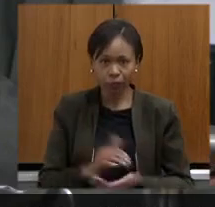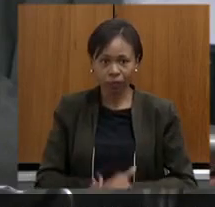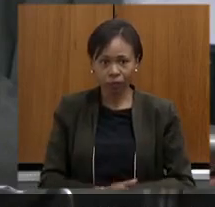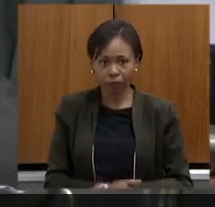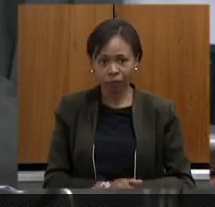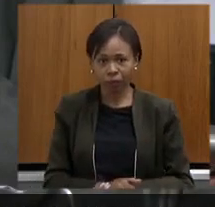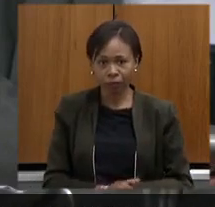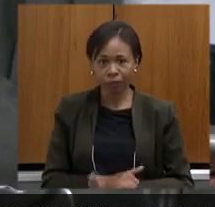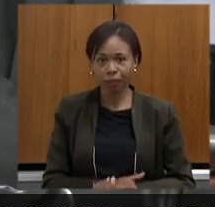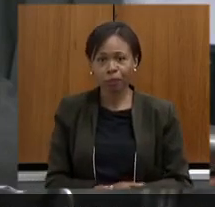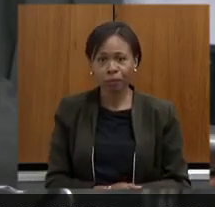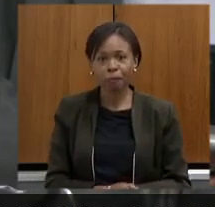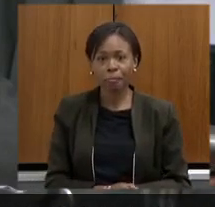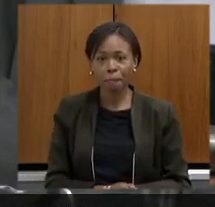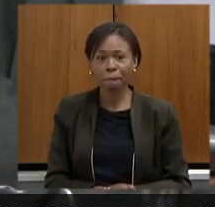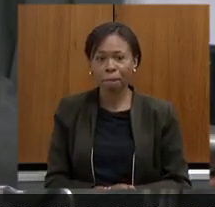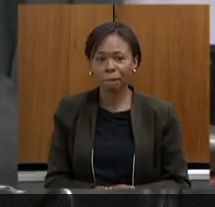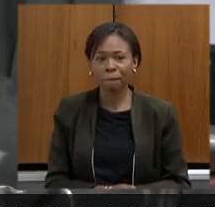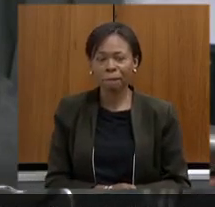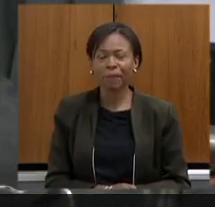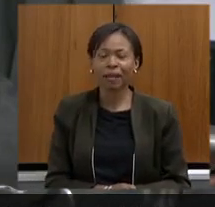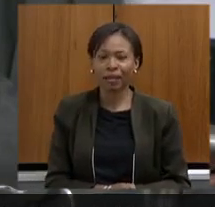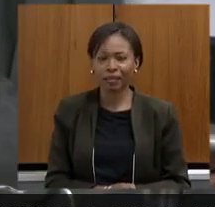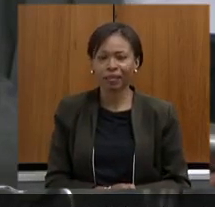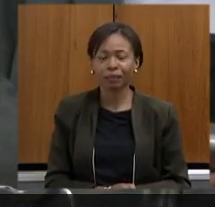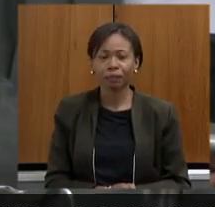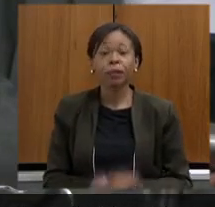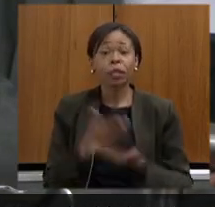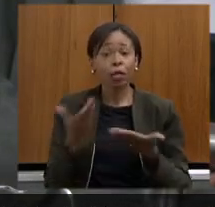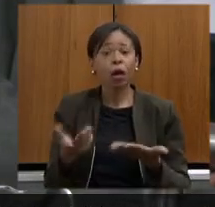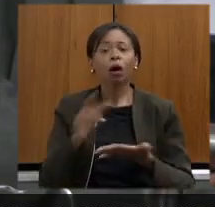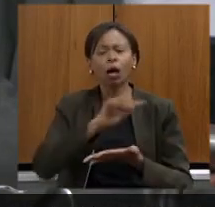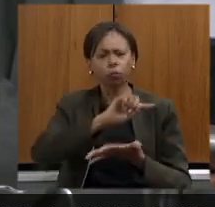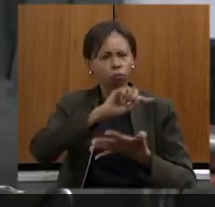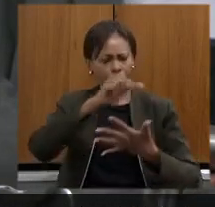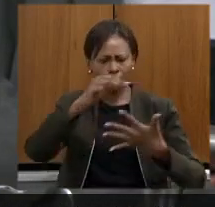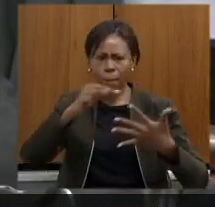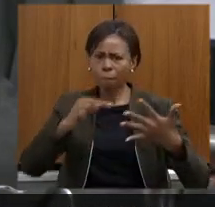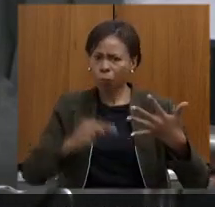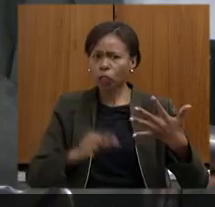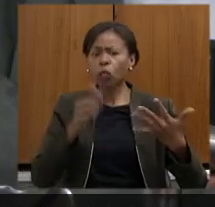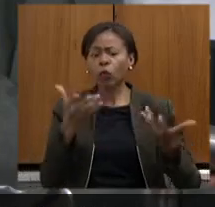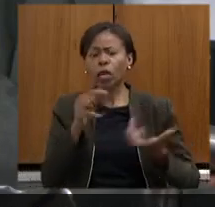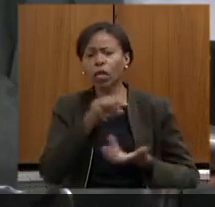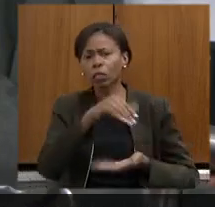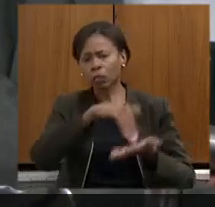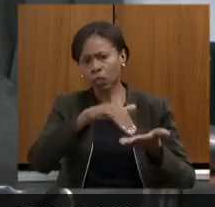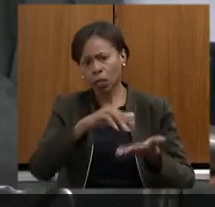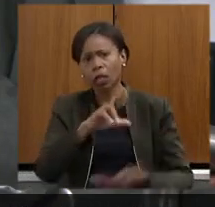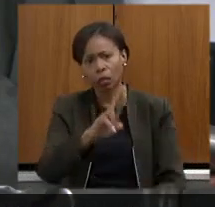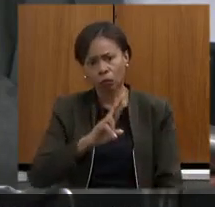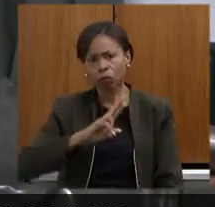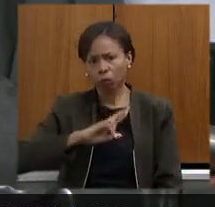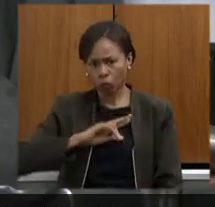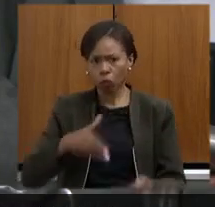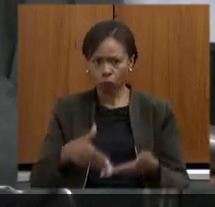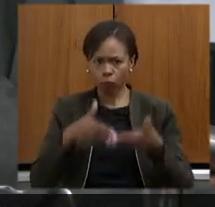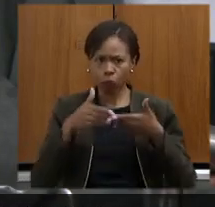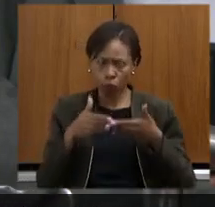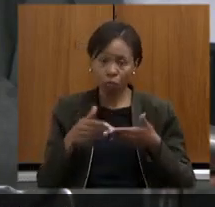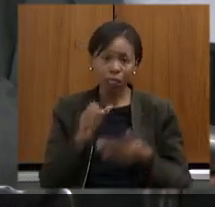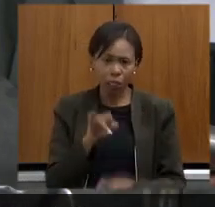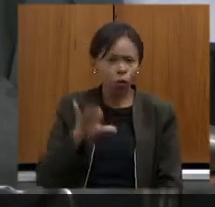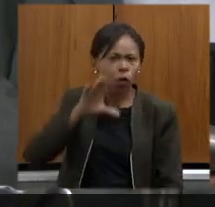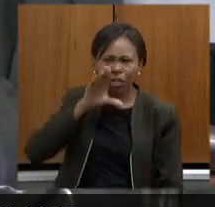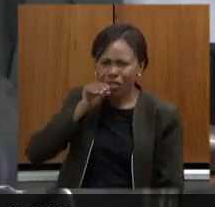ok bom então são os pontos que eu queria que fossem respondido pela secretária se o servidor